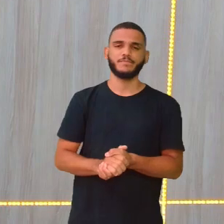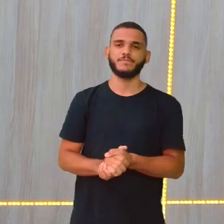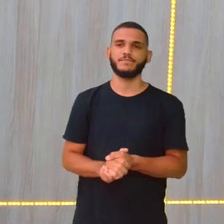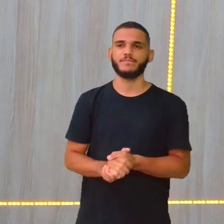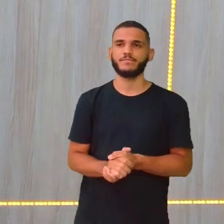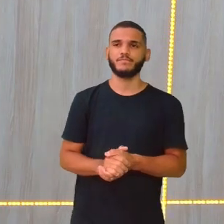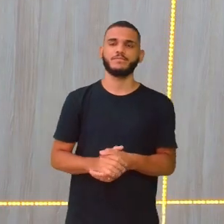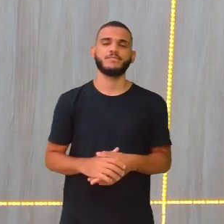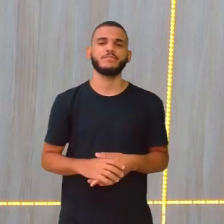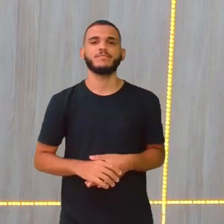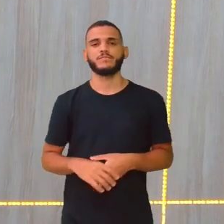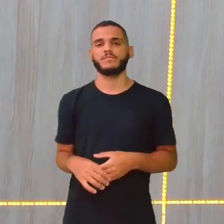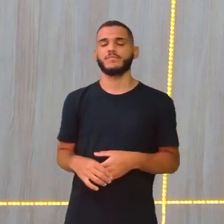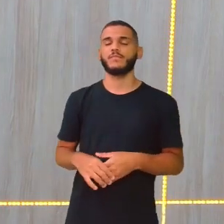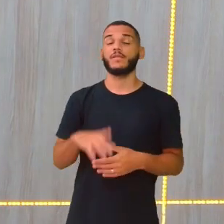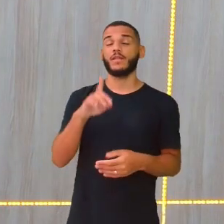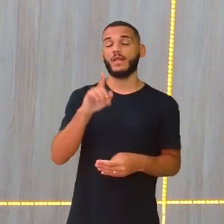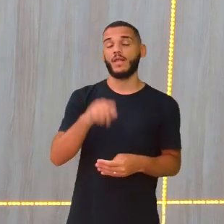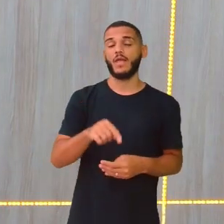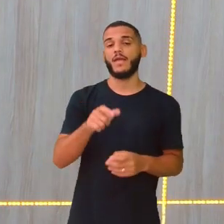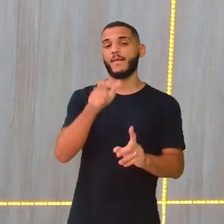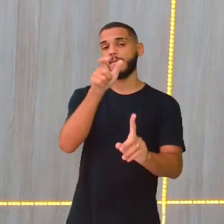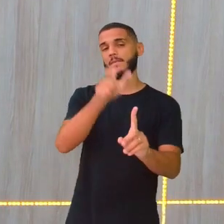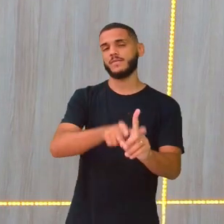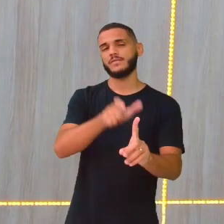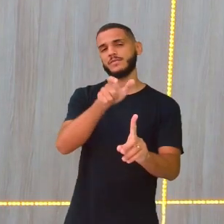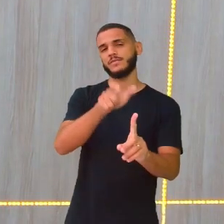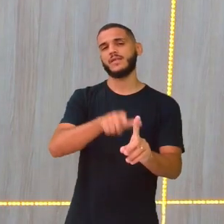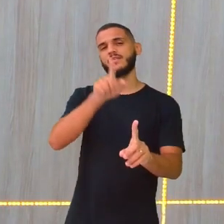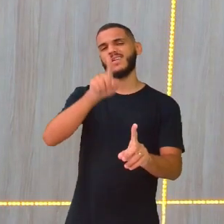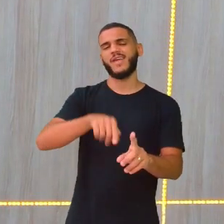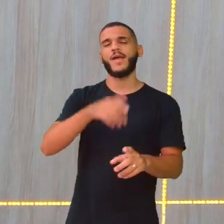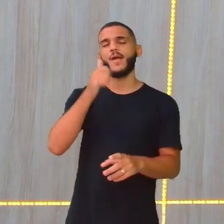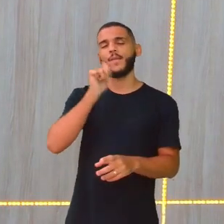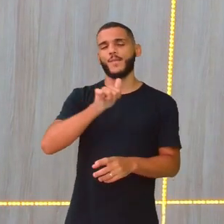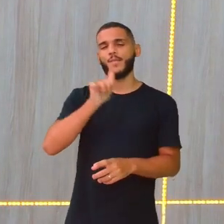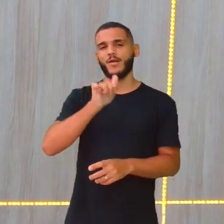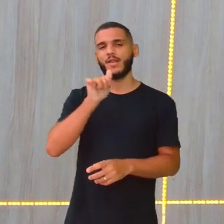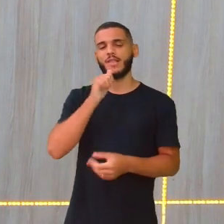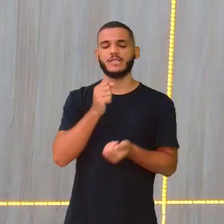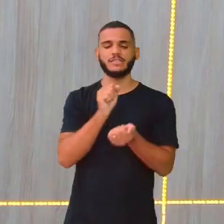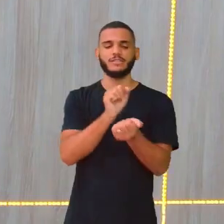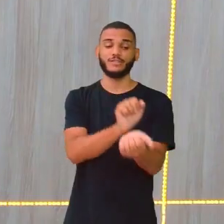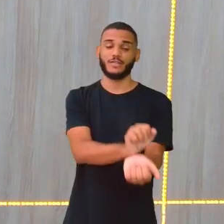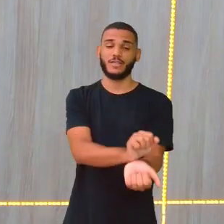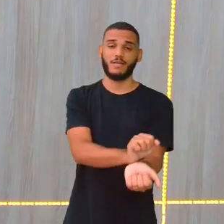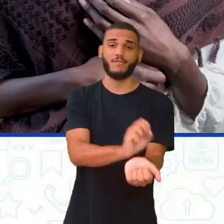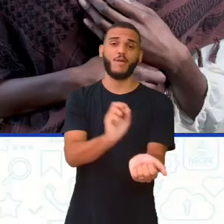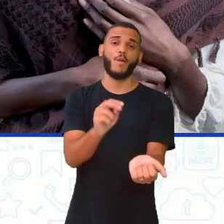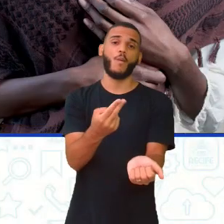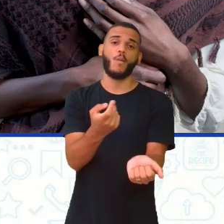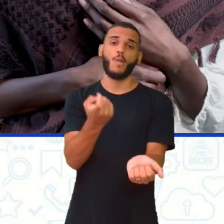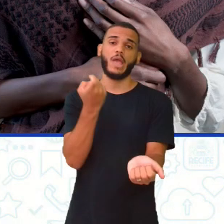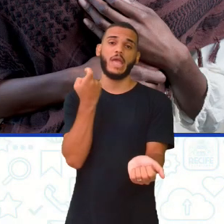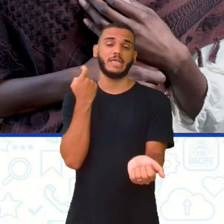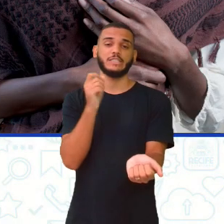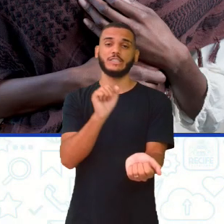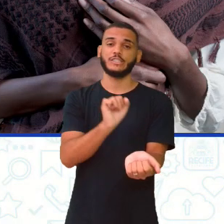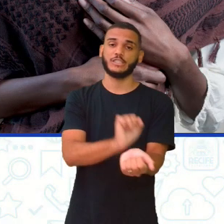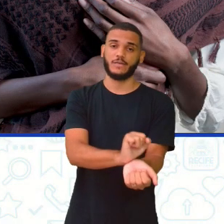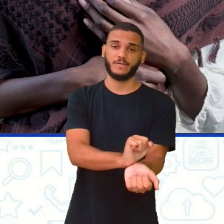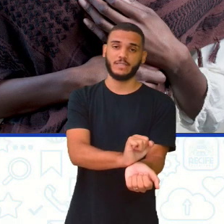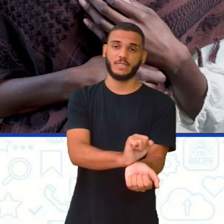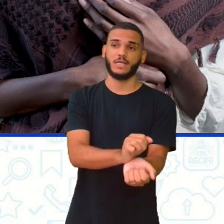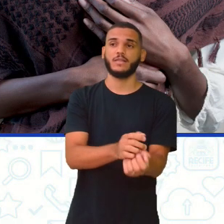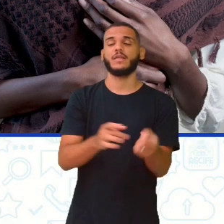inglês, que é essa figura que ela costuma ser uma escrava ou uma ex-escravizada, ou, atualizando,